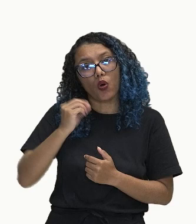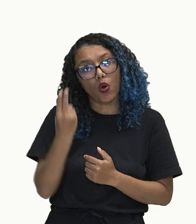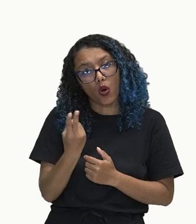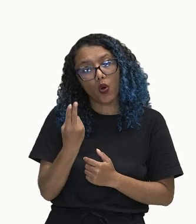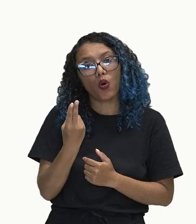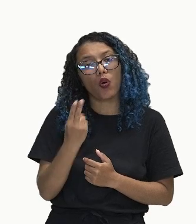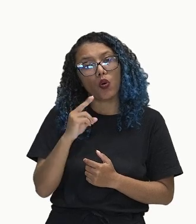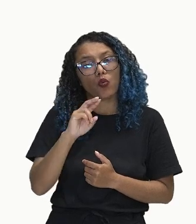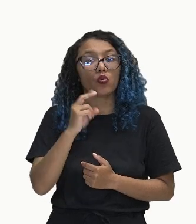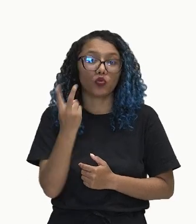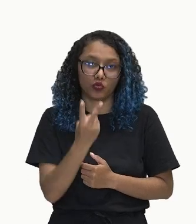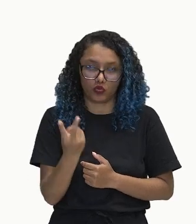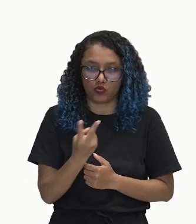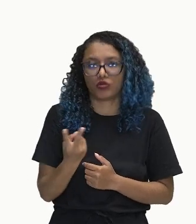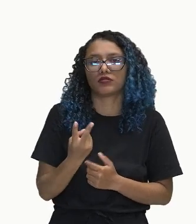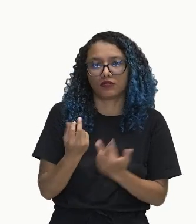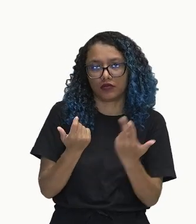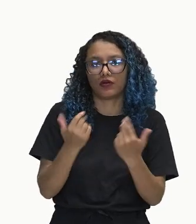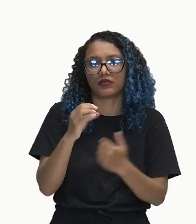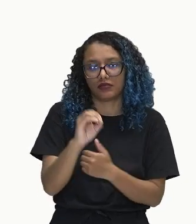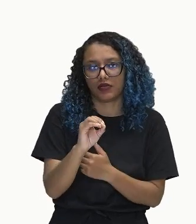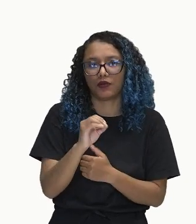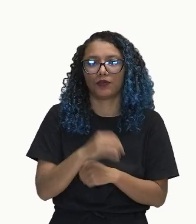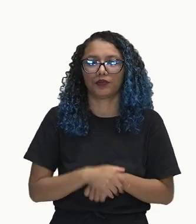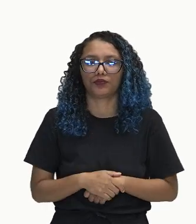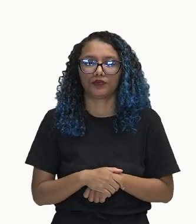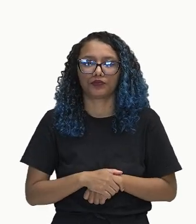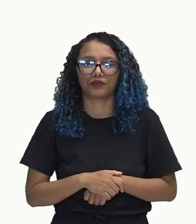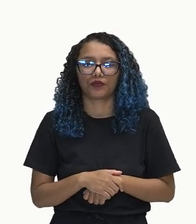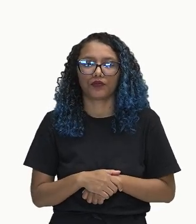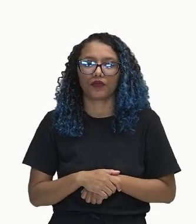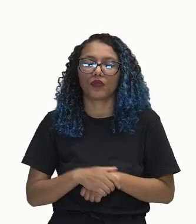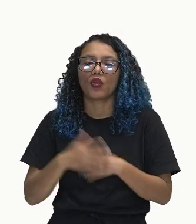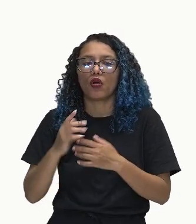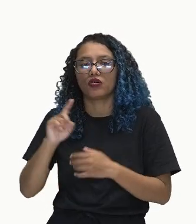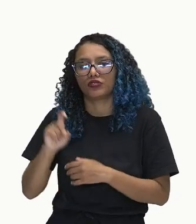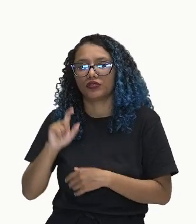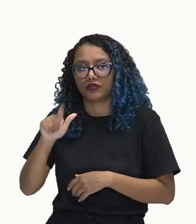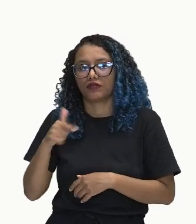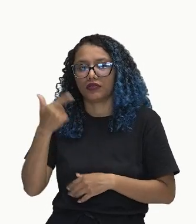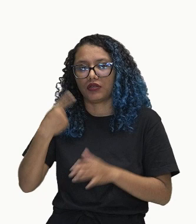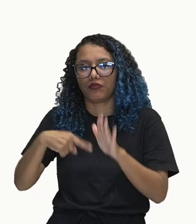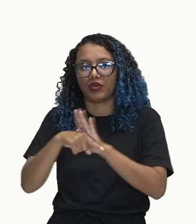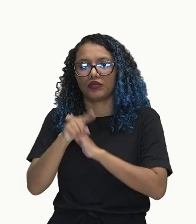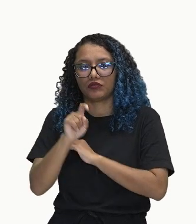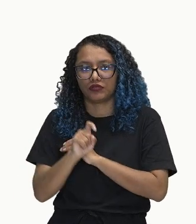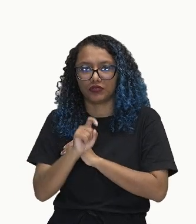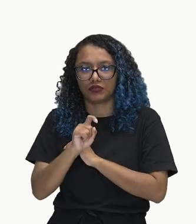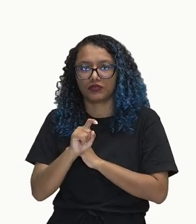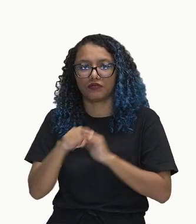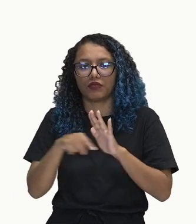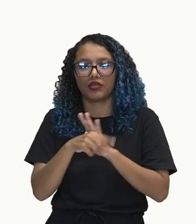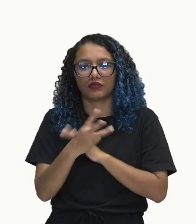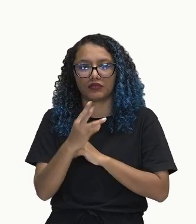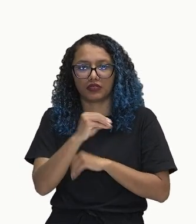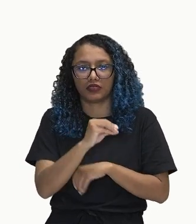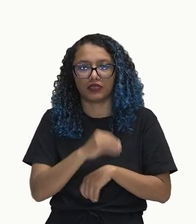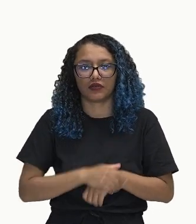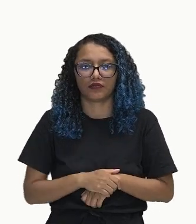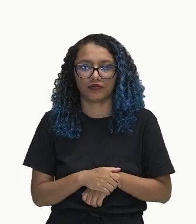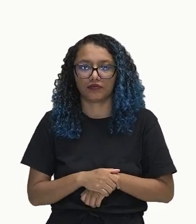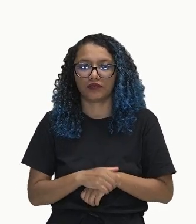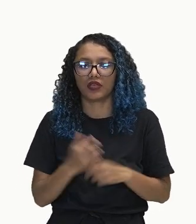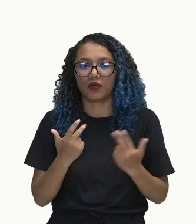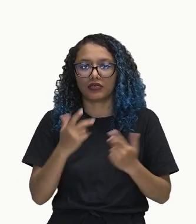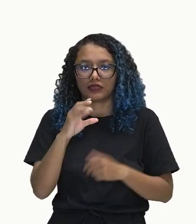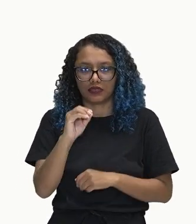bom? Então, eu vou pegar aqui o primeiro, x ao quadrado, menos x, menos 30, igual